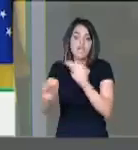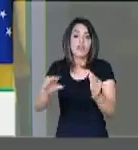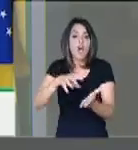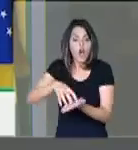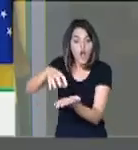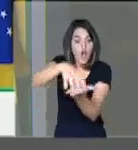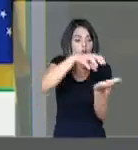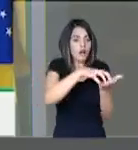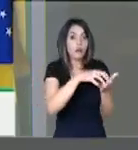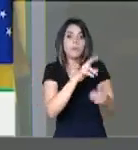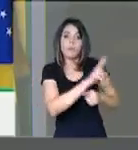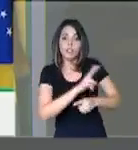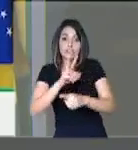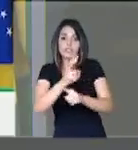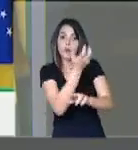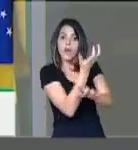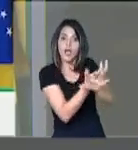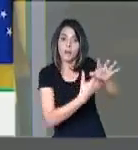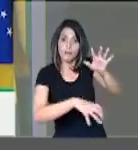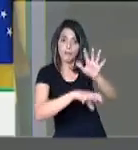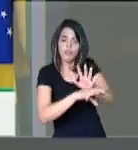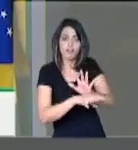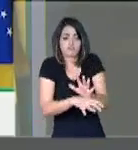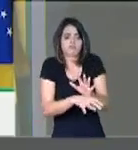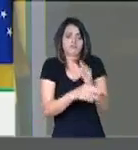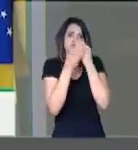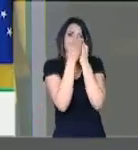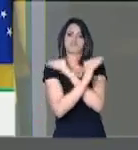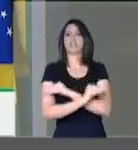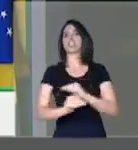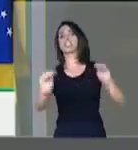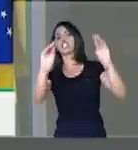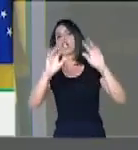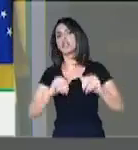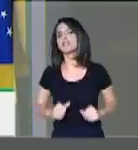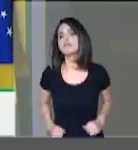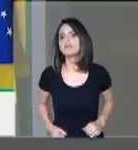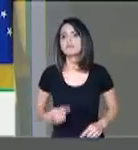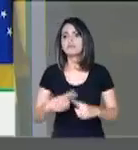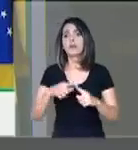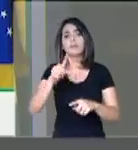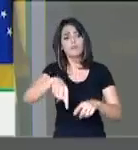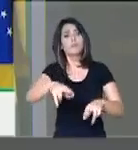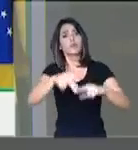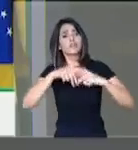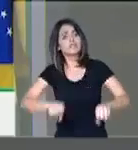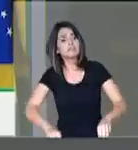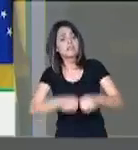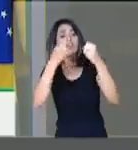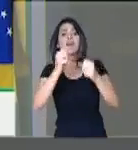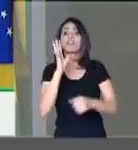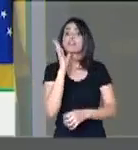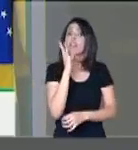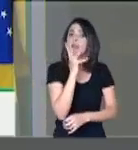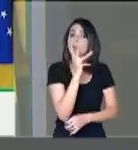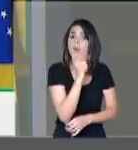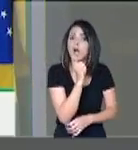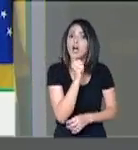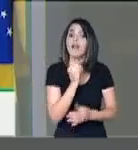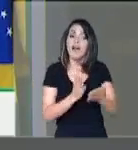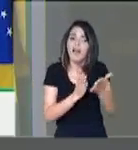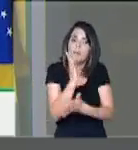ambientais signora aqui é por conta desse desmonte tem a demora na conclusão